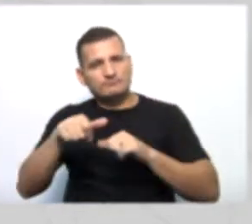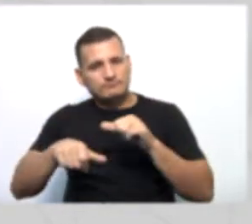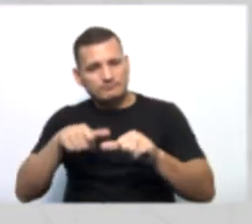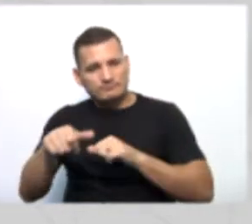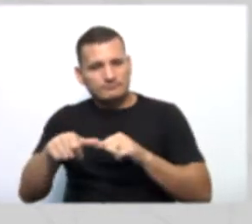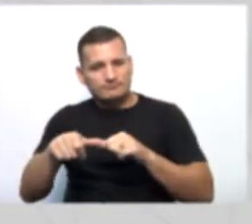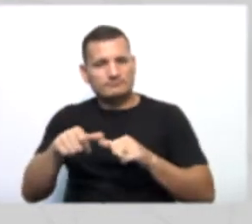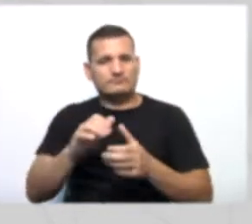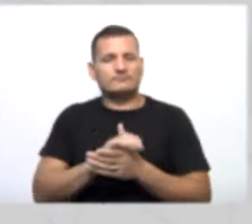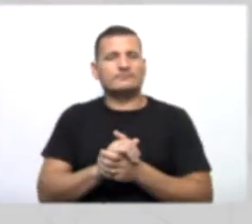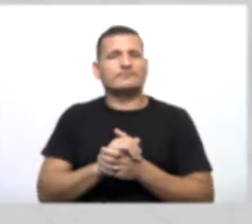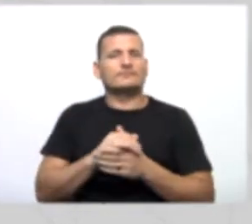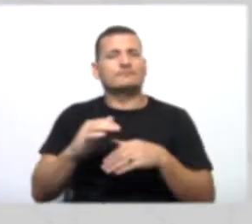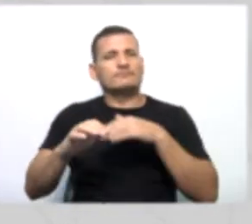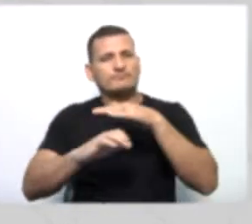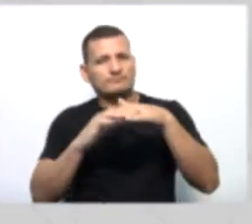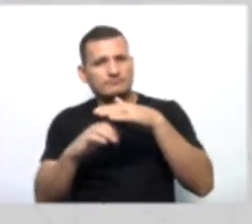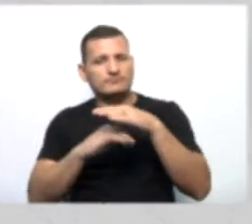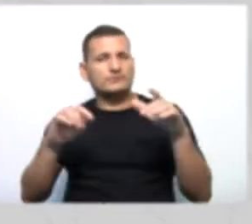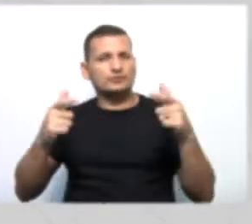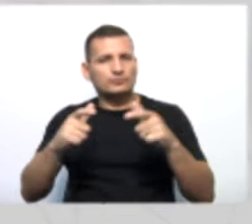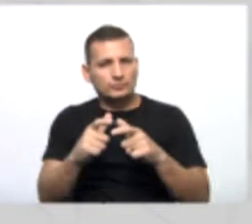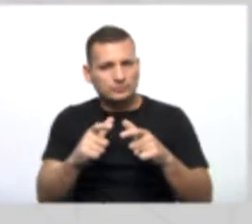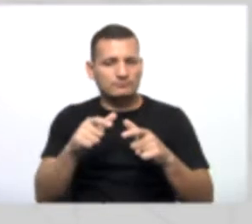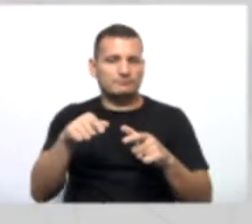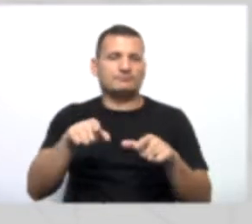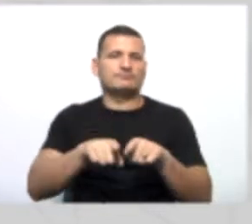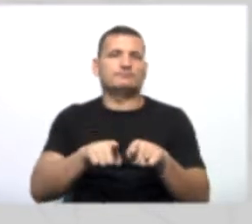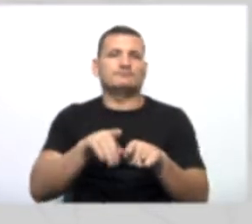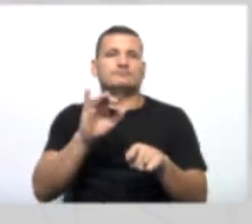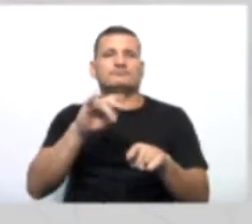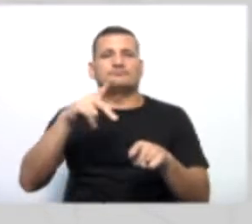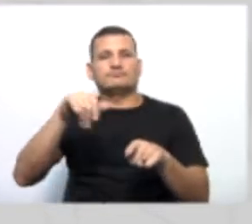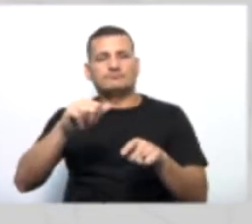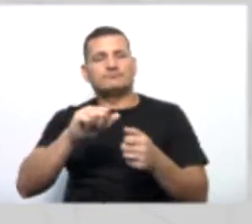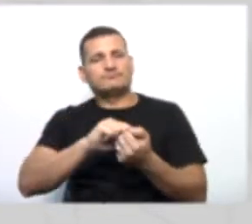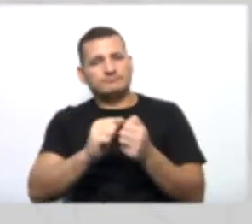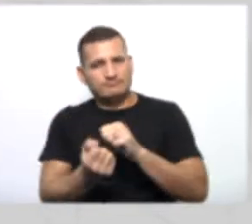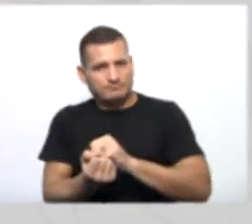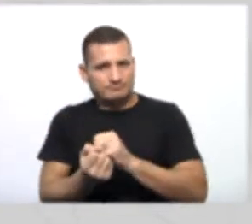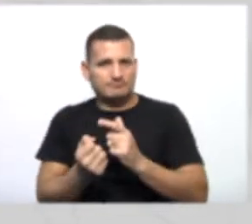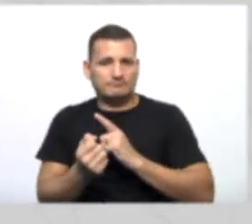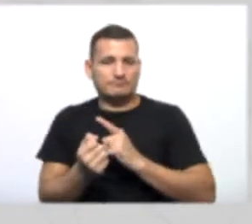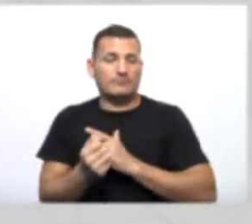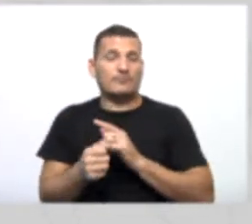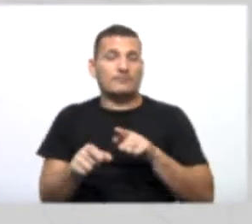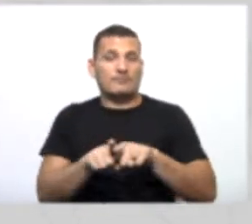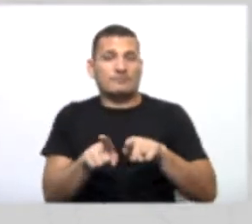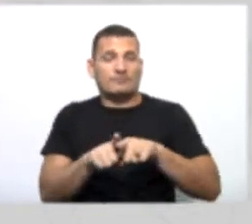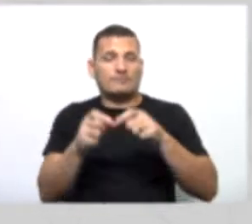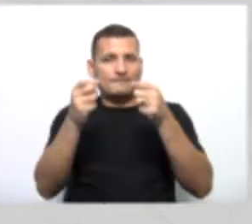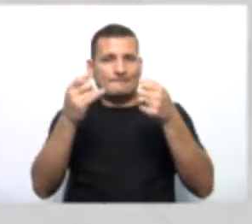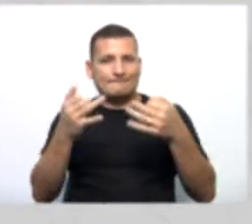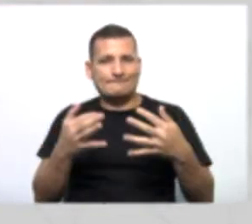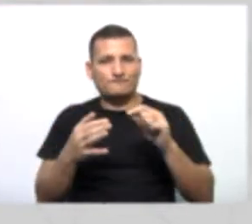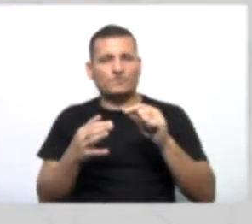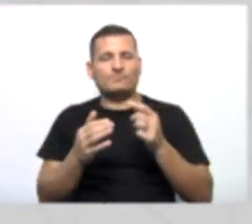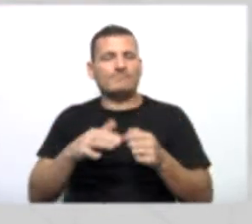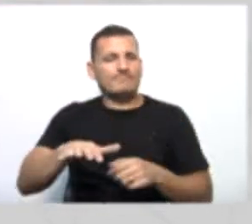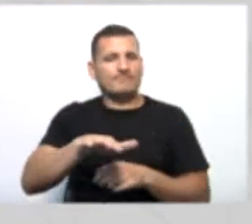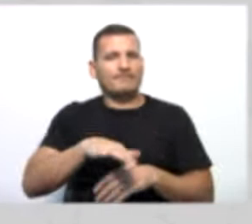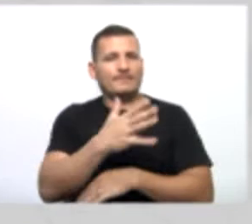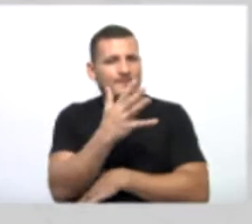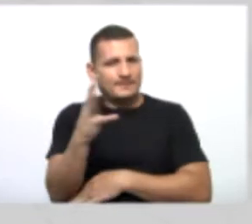downside, a organização diminuindo, ela também vai fazendo as suas adaptações. Também falamos sobre o quê? Definimos meio ambiente